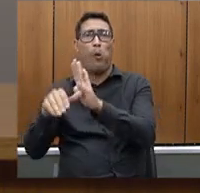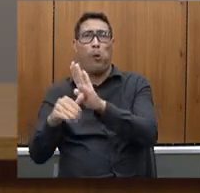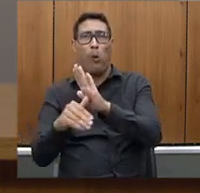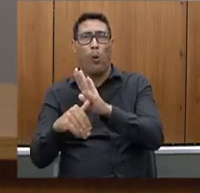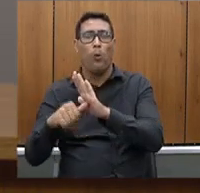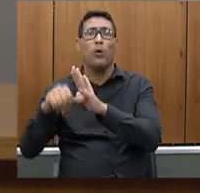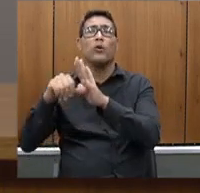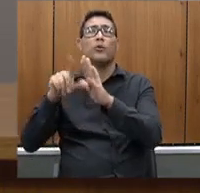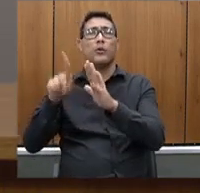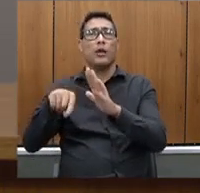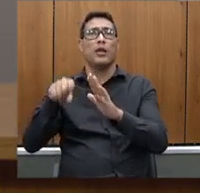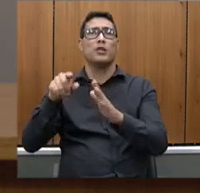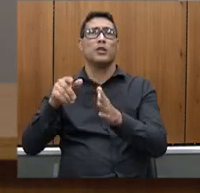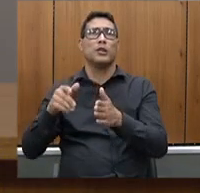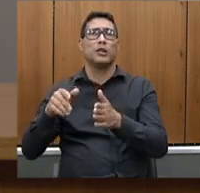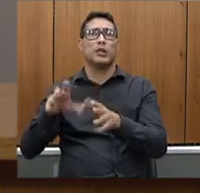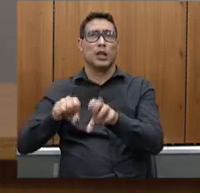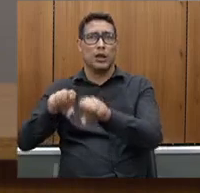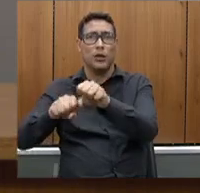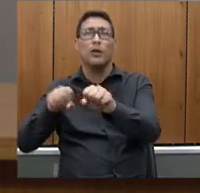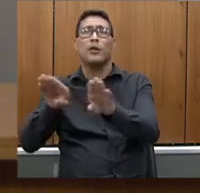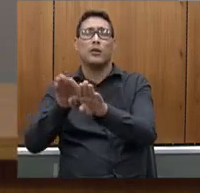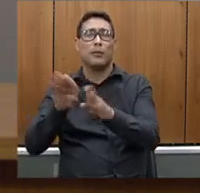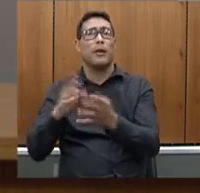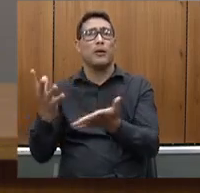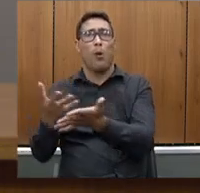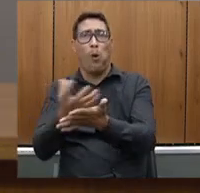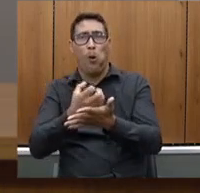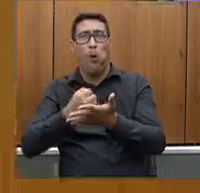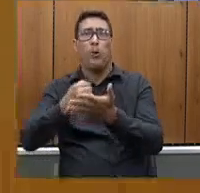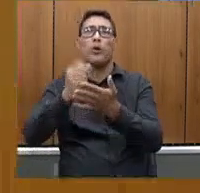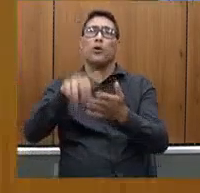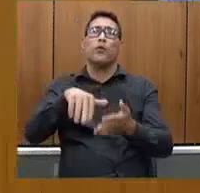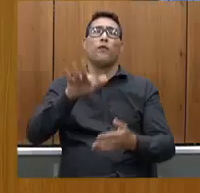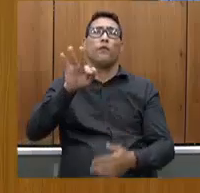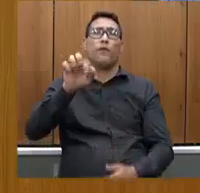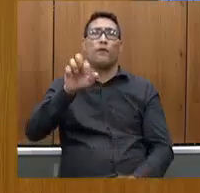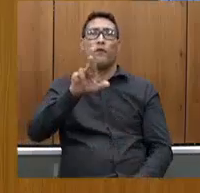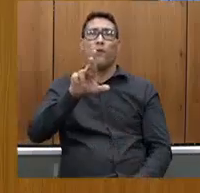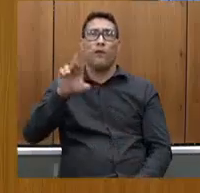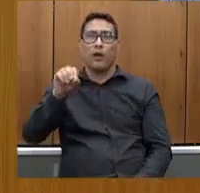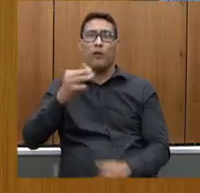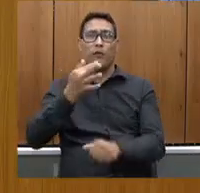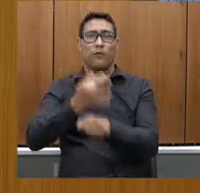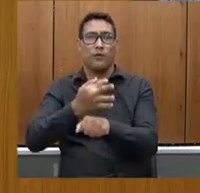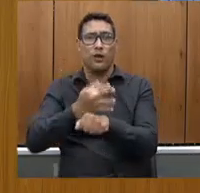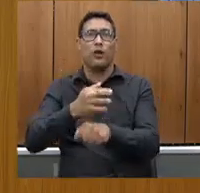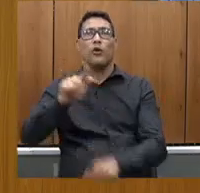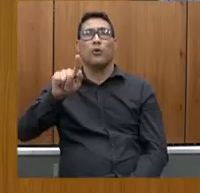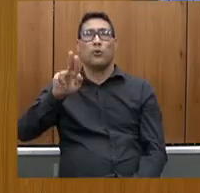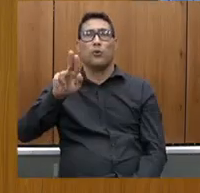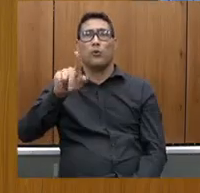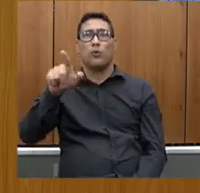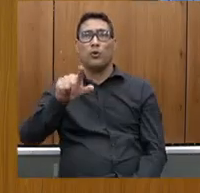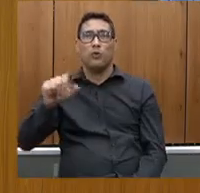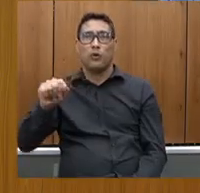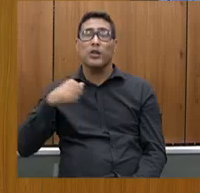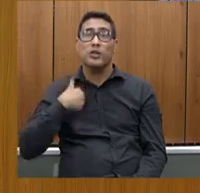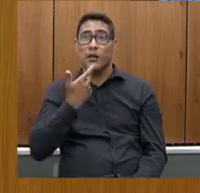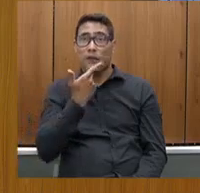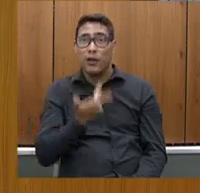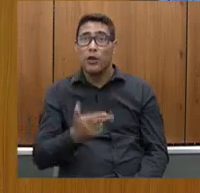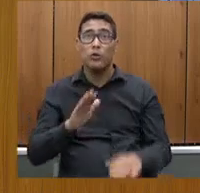lembrou do ferro gusa que infelizmente o tráfico de drogas se envolveu com isso nós estamos falando só de crimes Federais